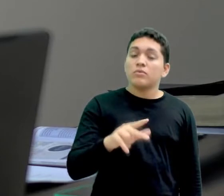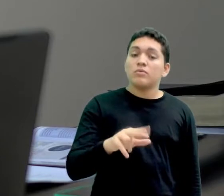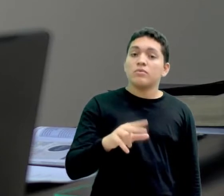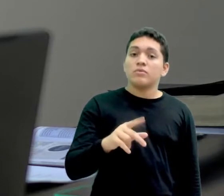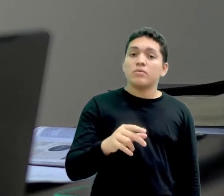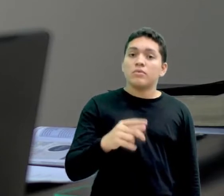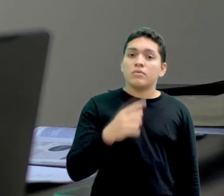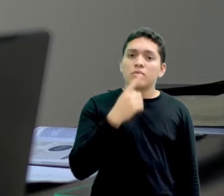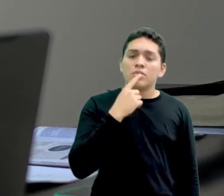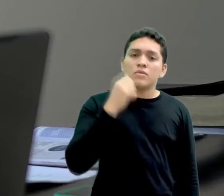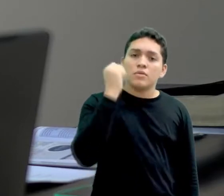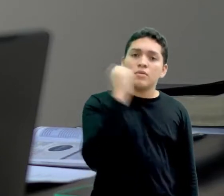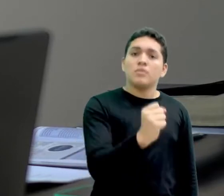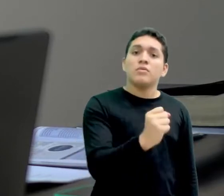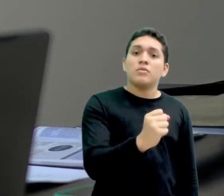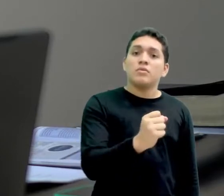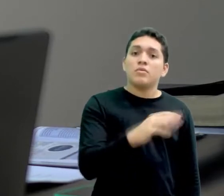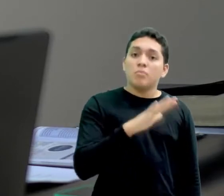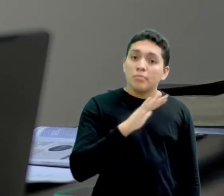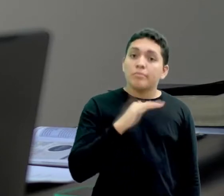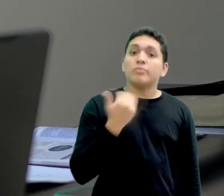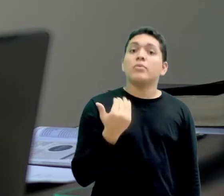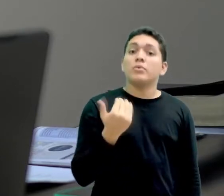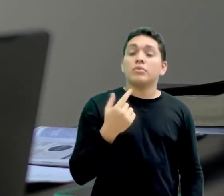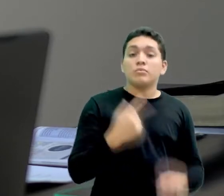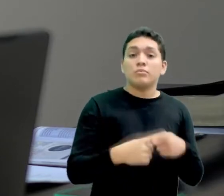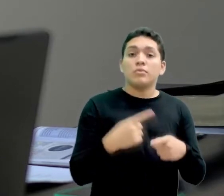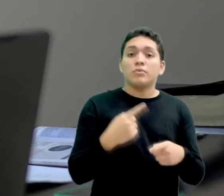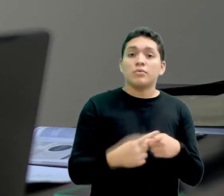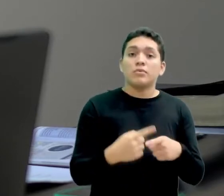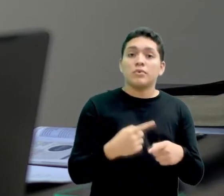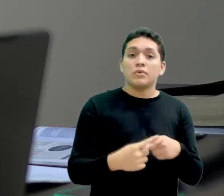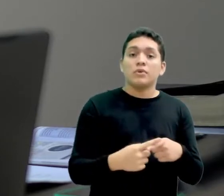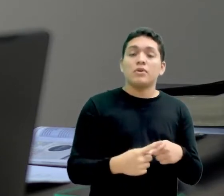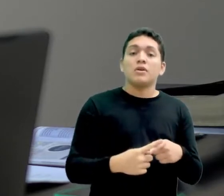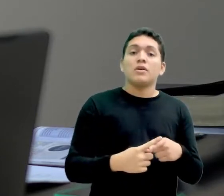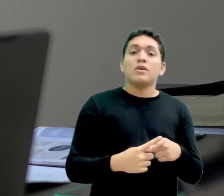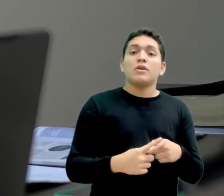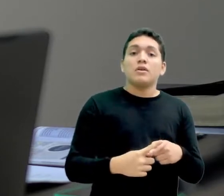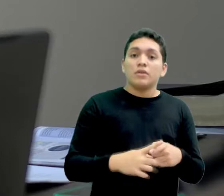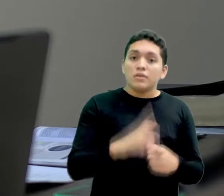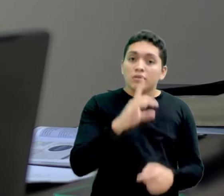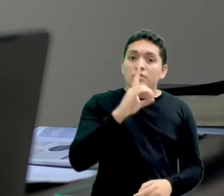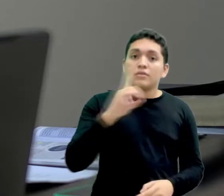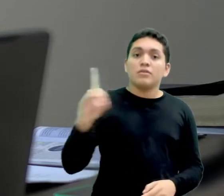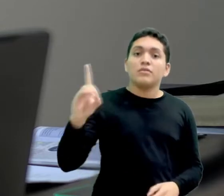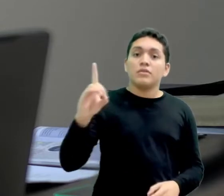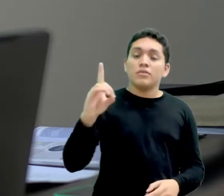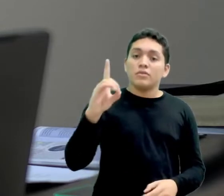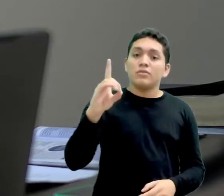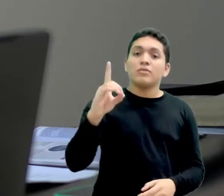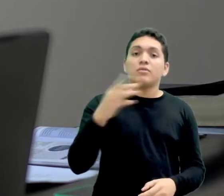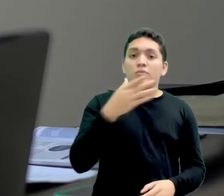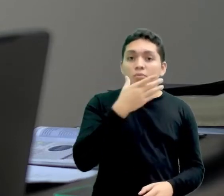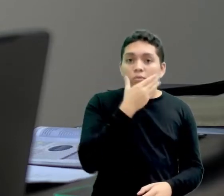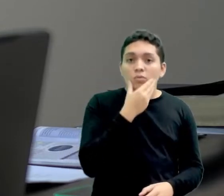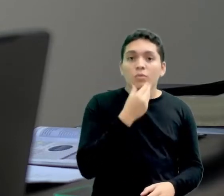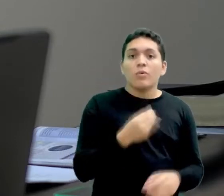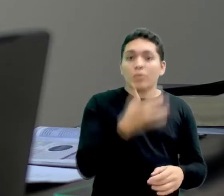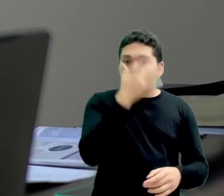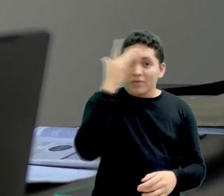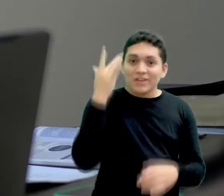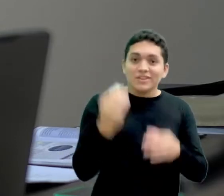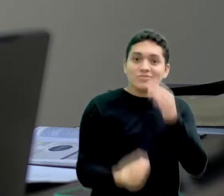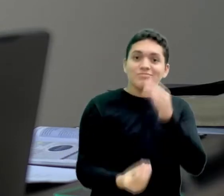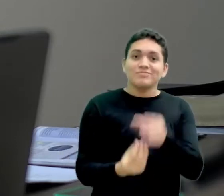pelo homem seu sangue será derramado, porque a imagem de Deus foi o homem criado. Está aí a